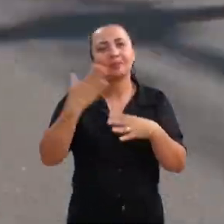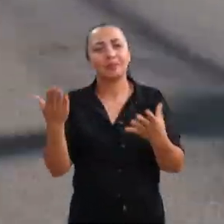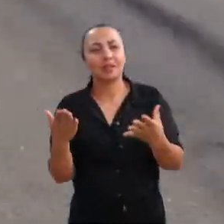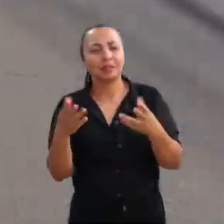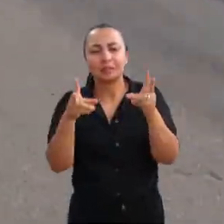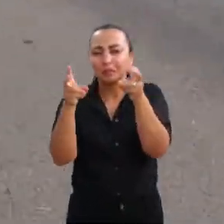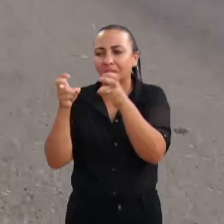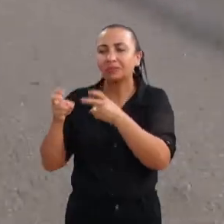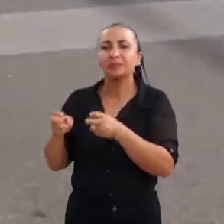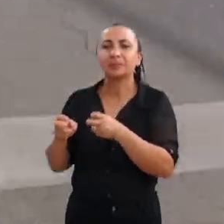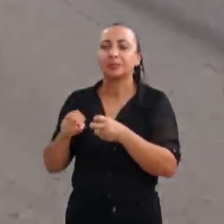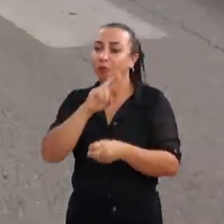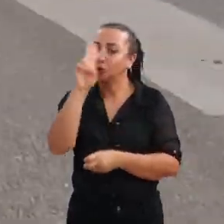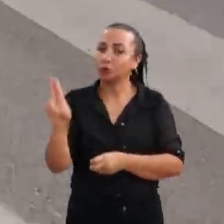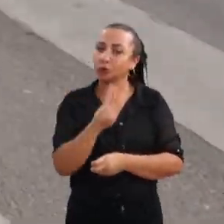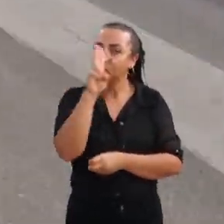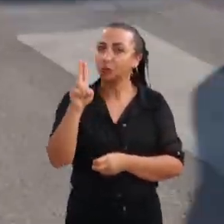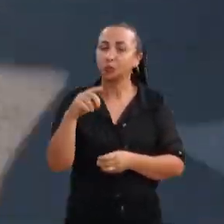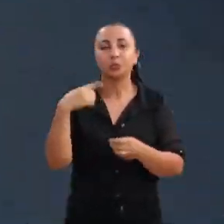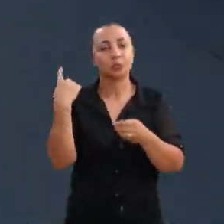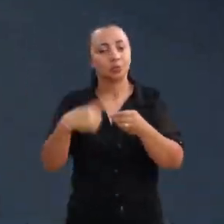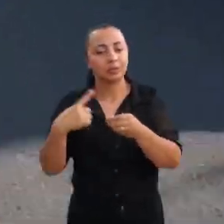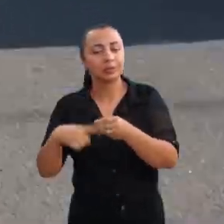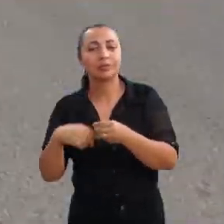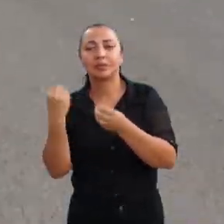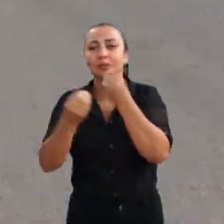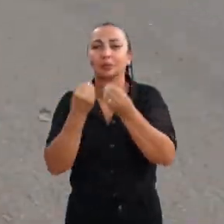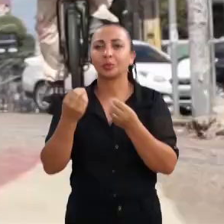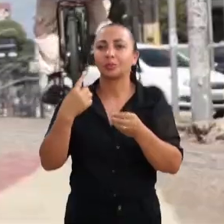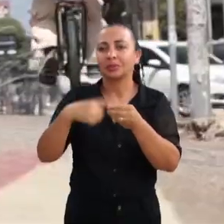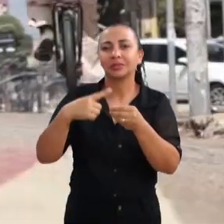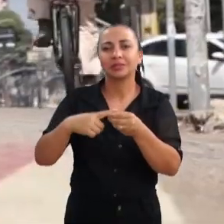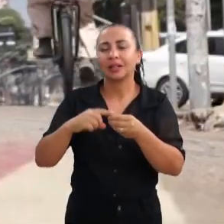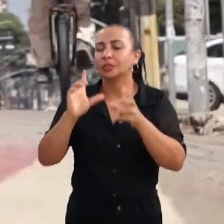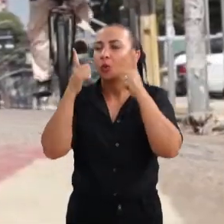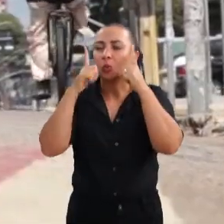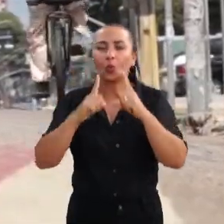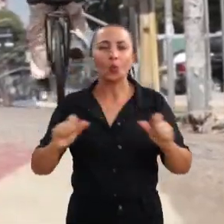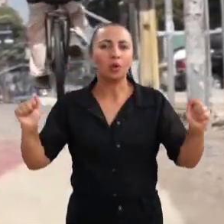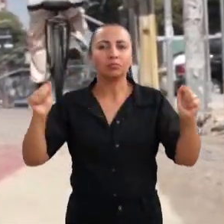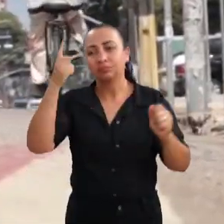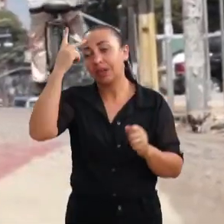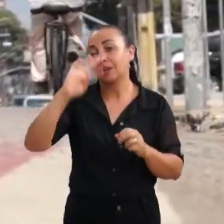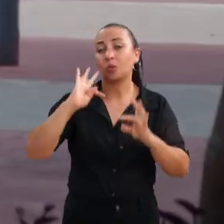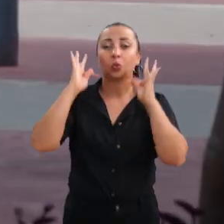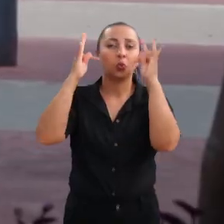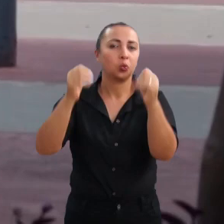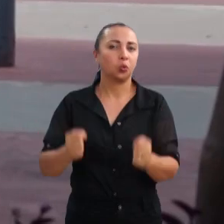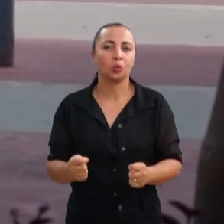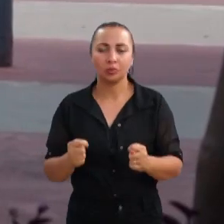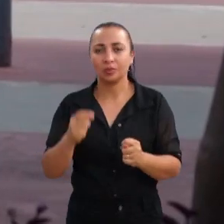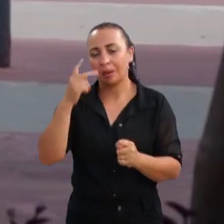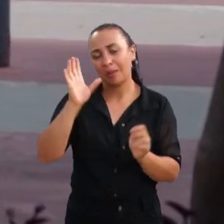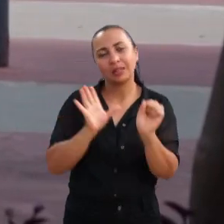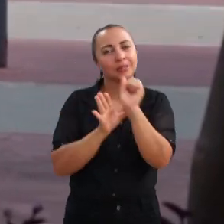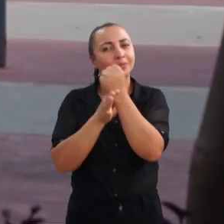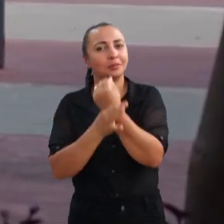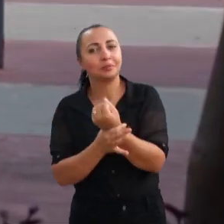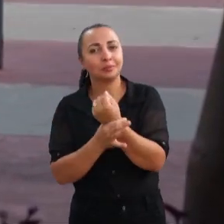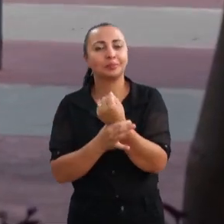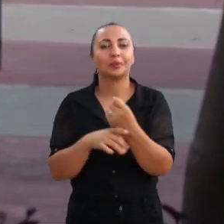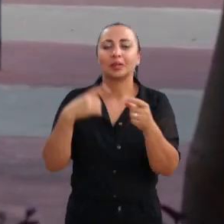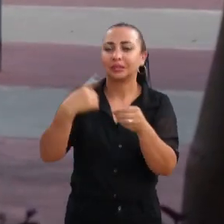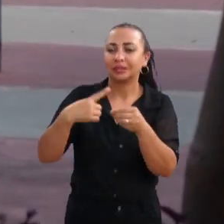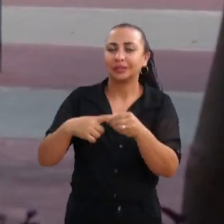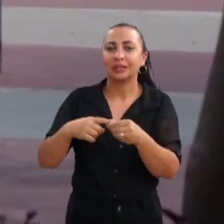mais essa perspectiva de uso da cidade, como ela deveria ser, uma cidade para todos, né, uma cidade mais